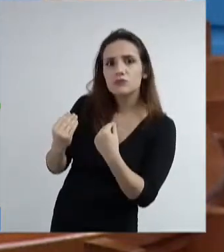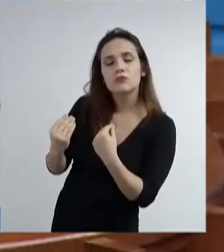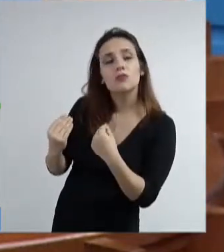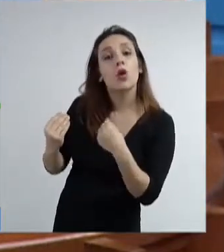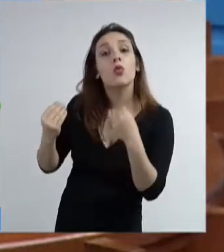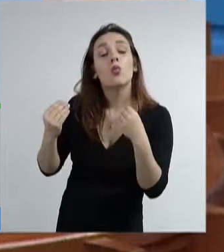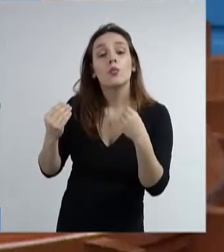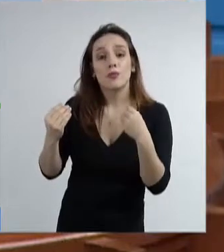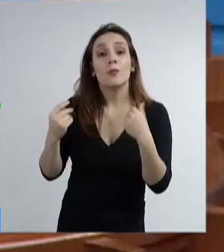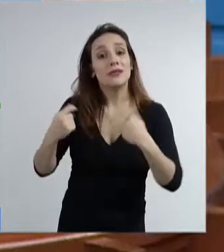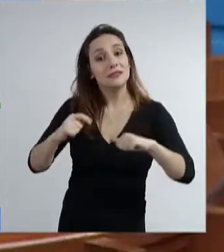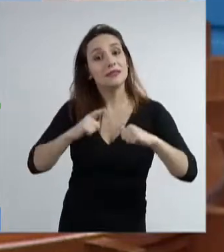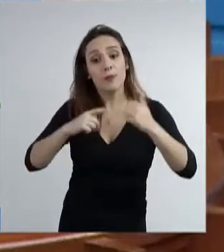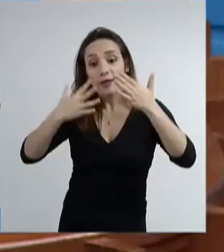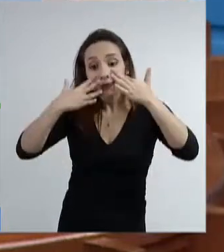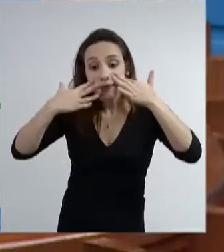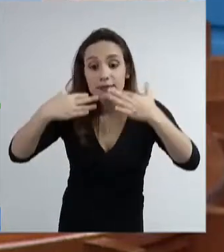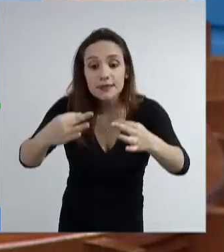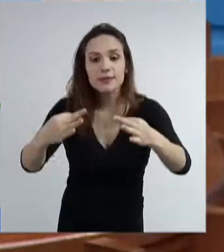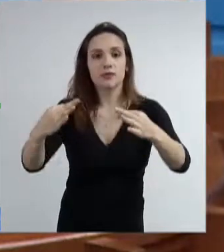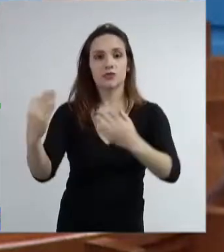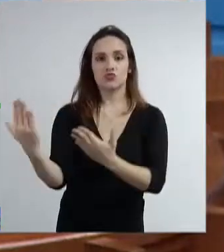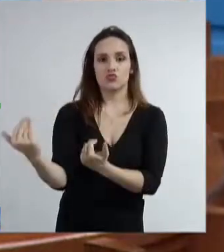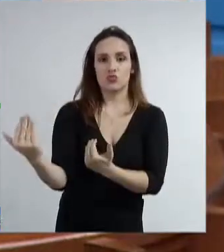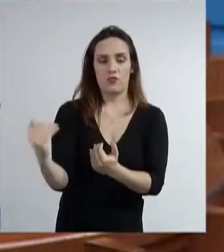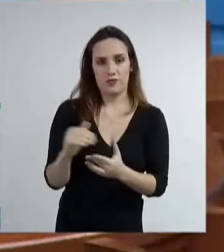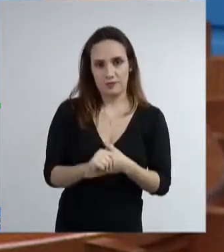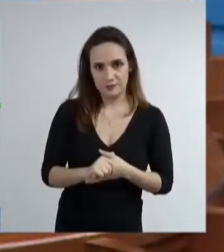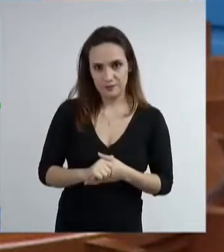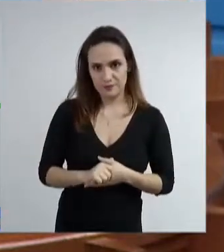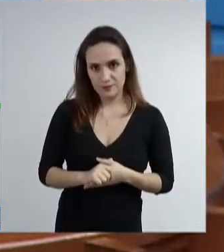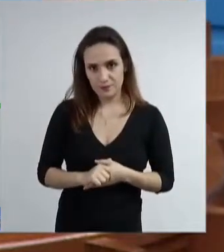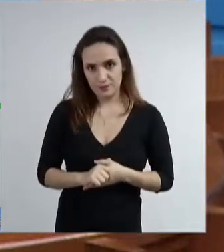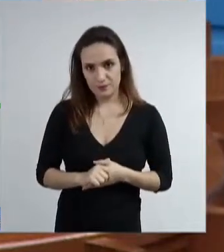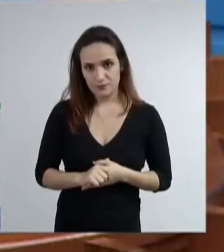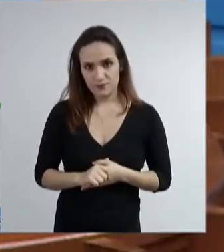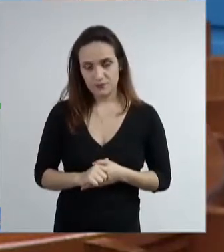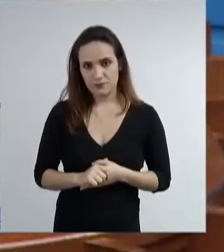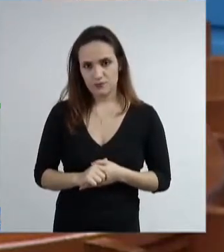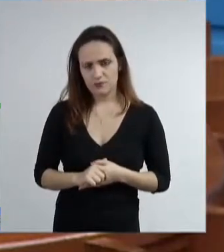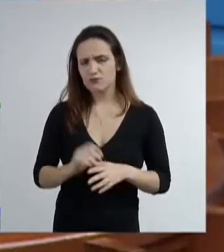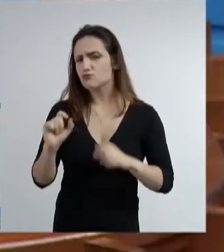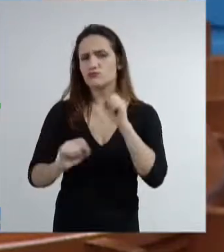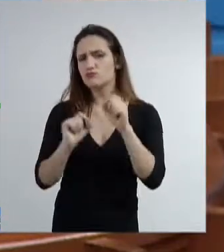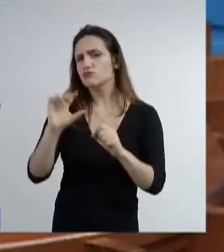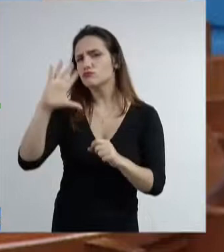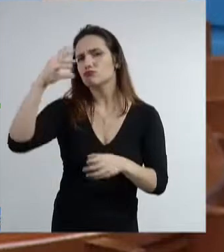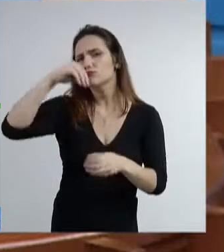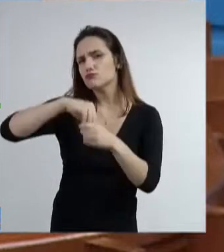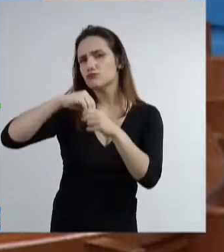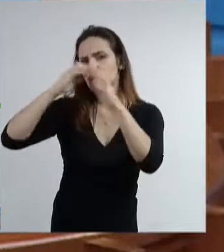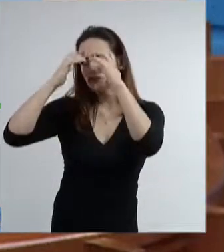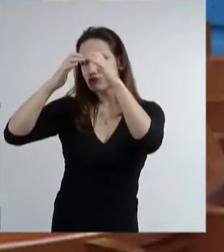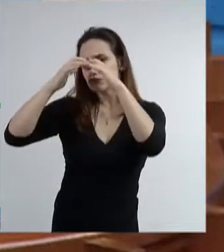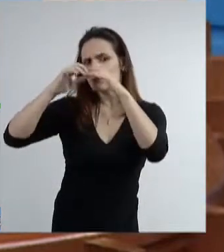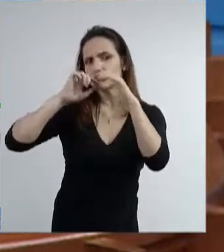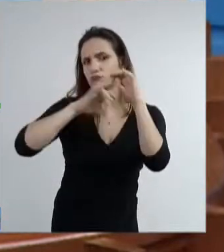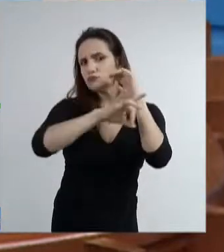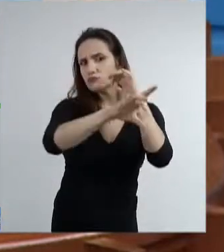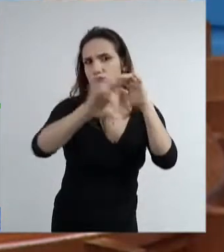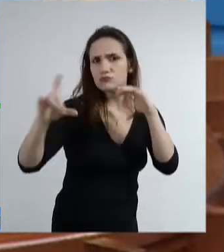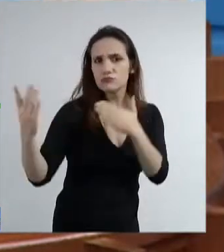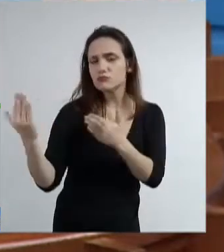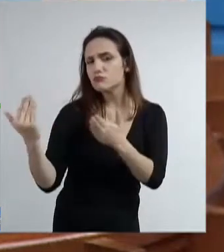tendo diante desses jovens? O que está se passando na cabeça de cada um deles?